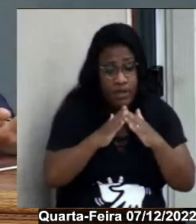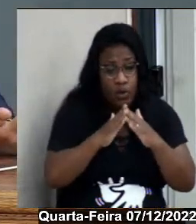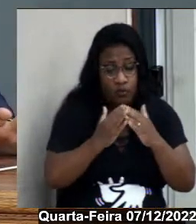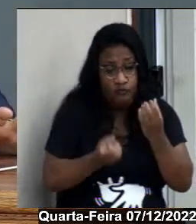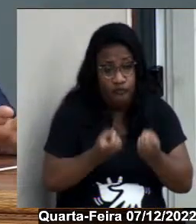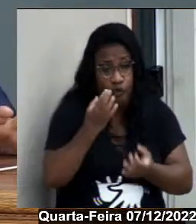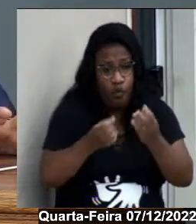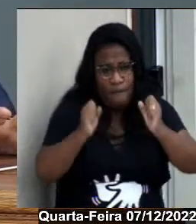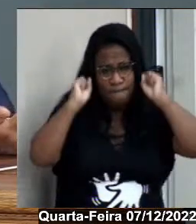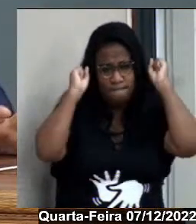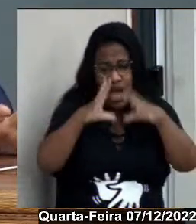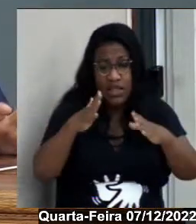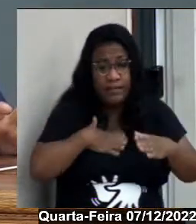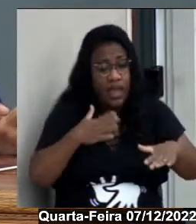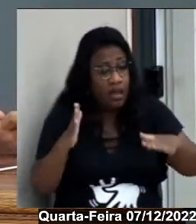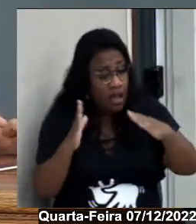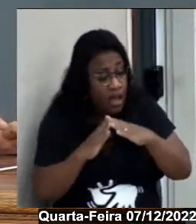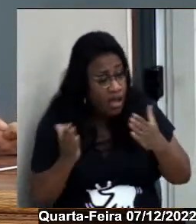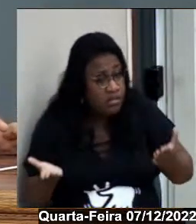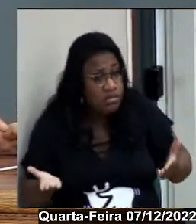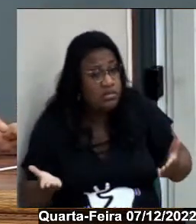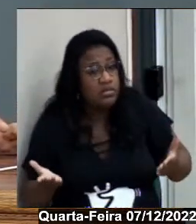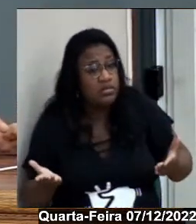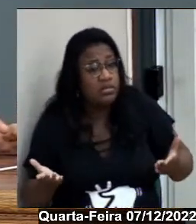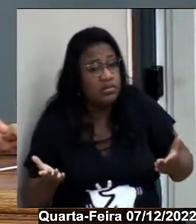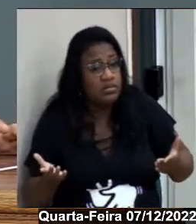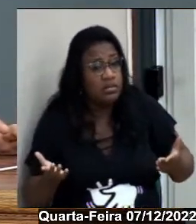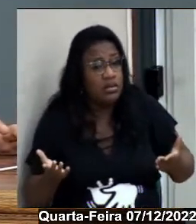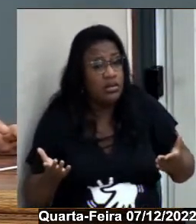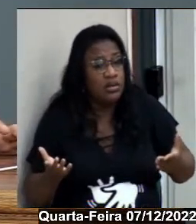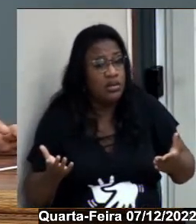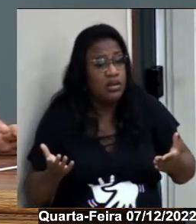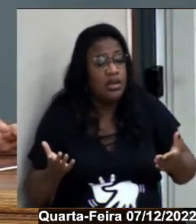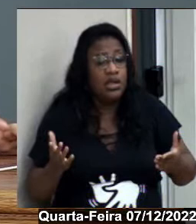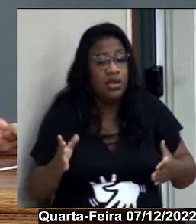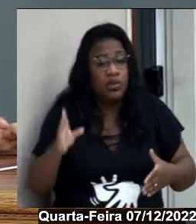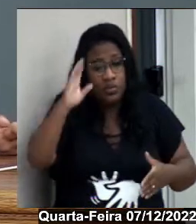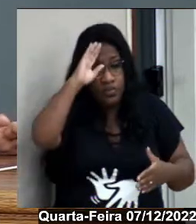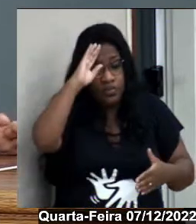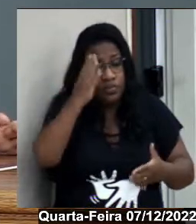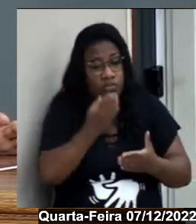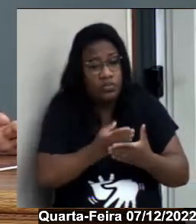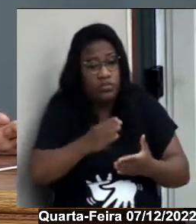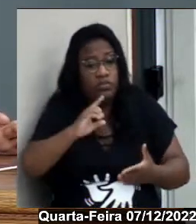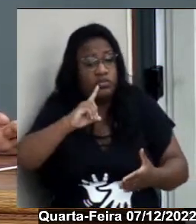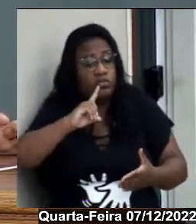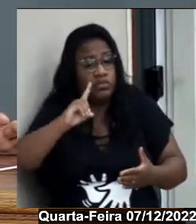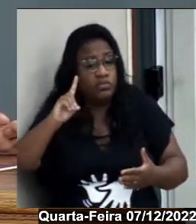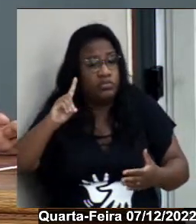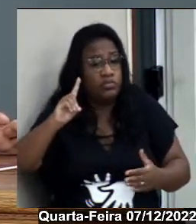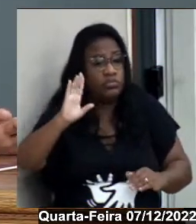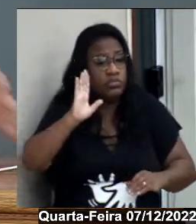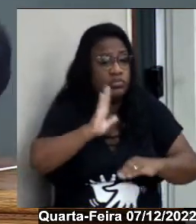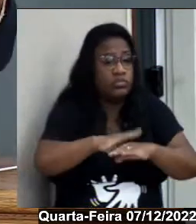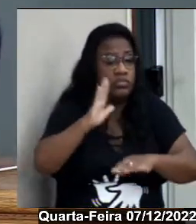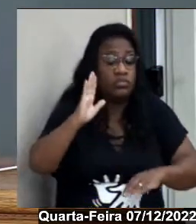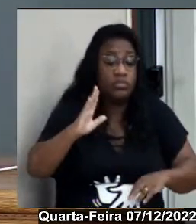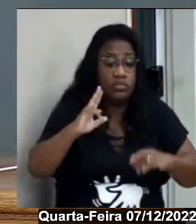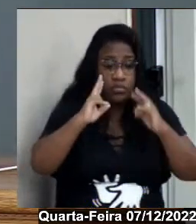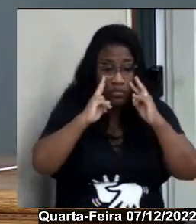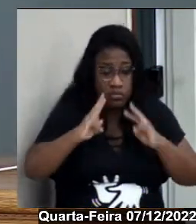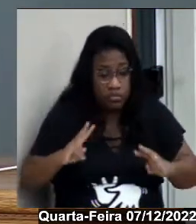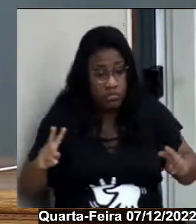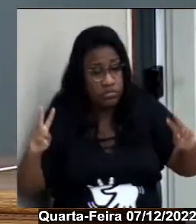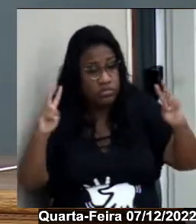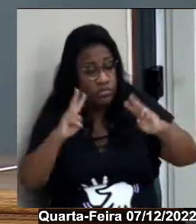aqui, a máfia do pátio na cidade, eu não pedi segurança, porque eu confio em Deus. Então eu não tenho aqui que puxar saco de segurança. Mas quem que